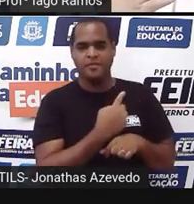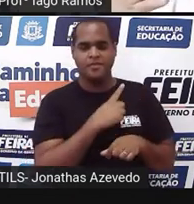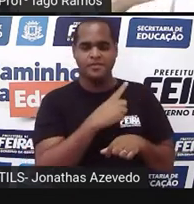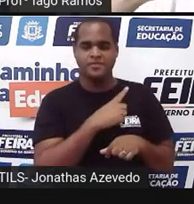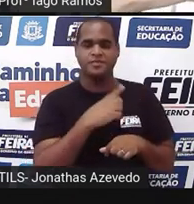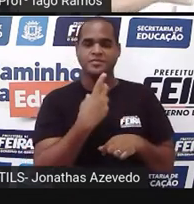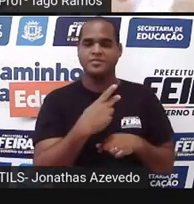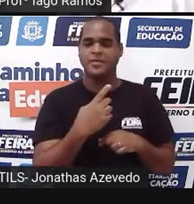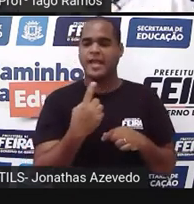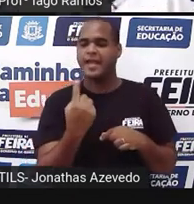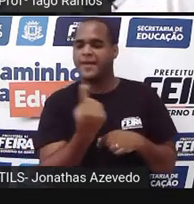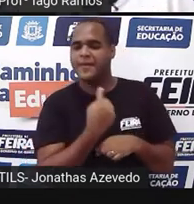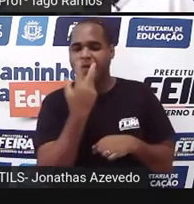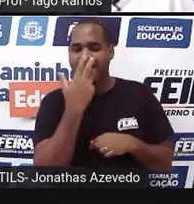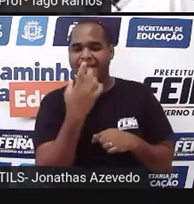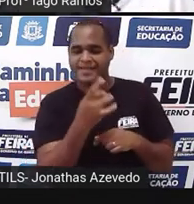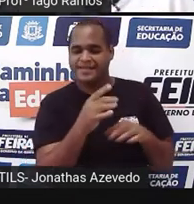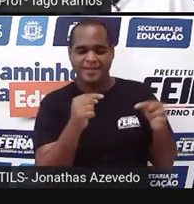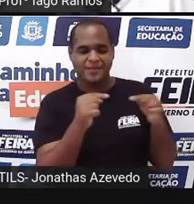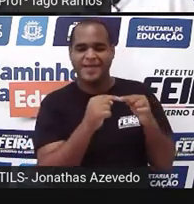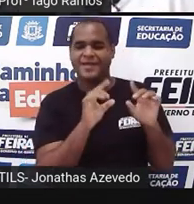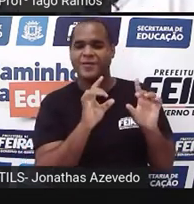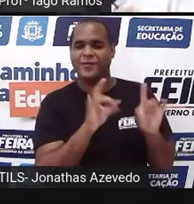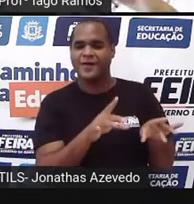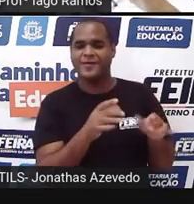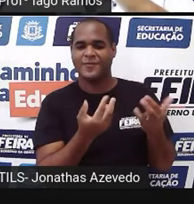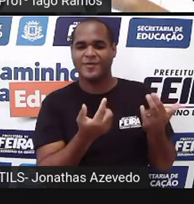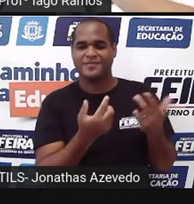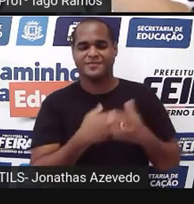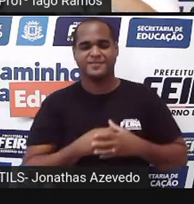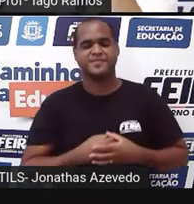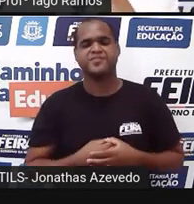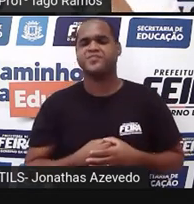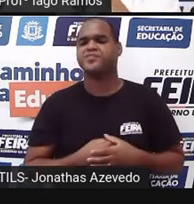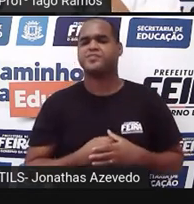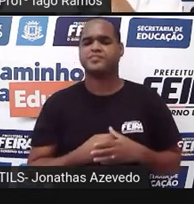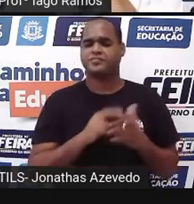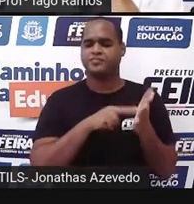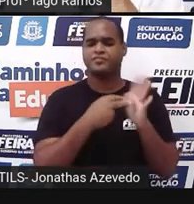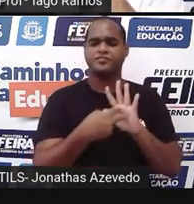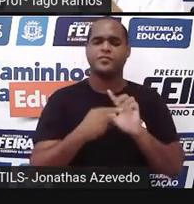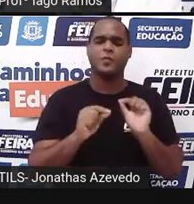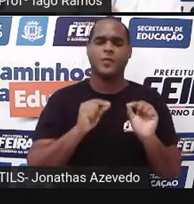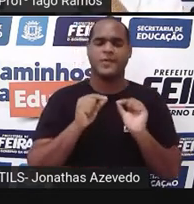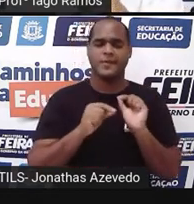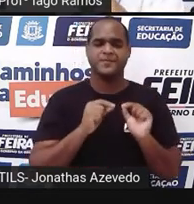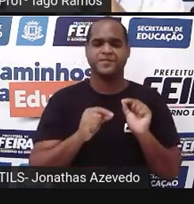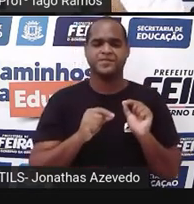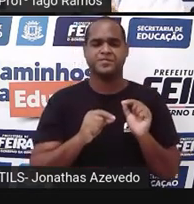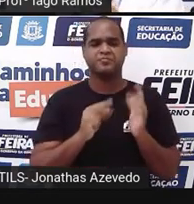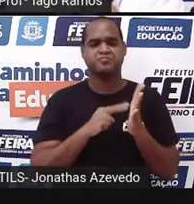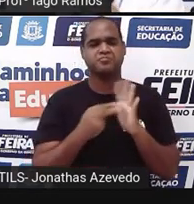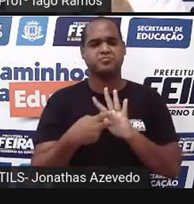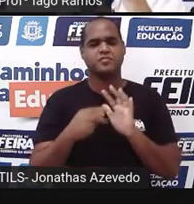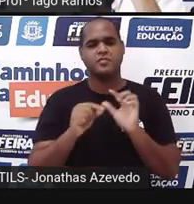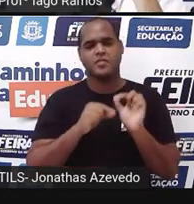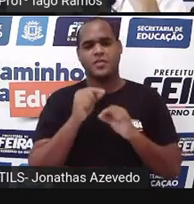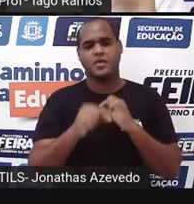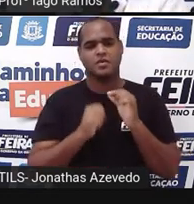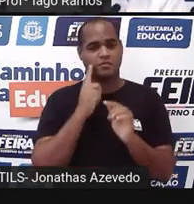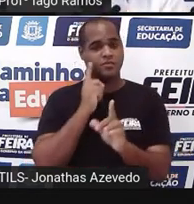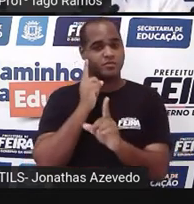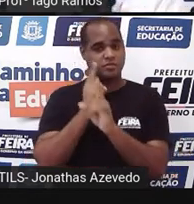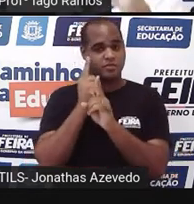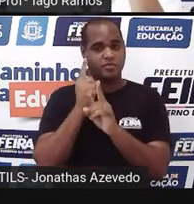dá o isolar é dessa forma o que que significa aí amor o que que significa isso que eu encontrei